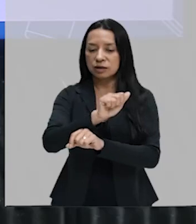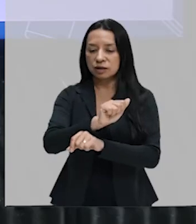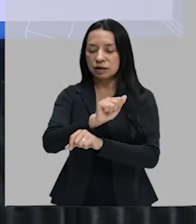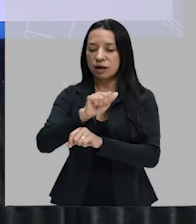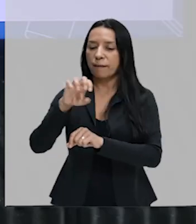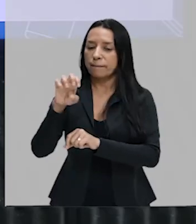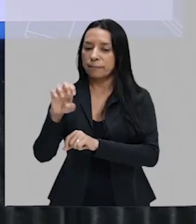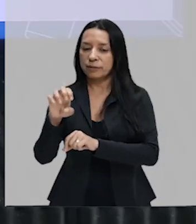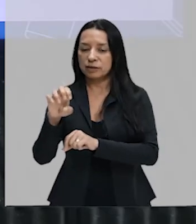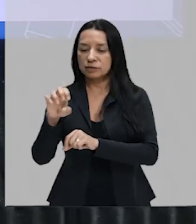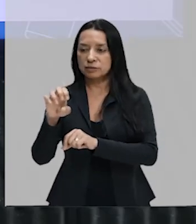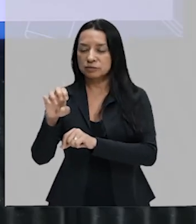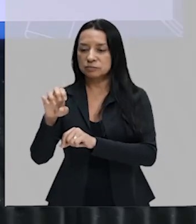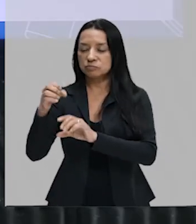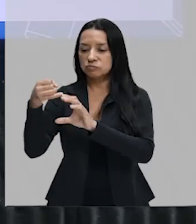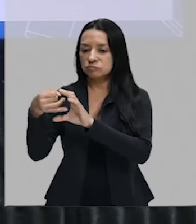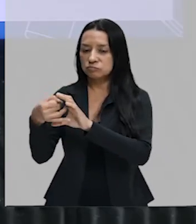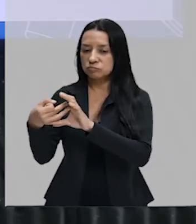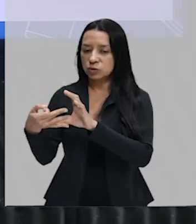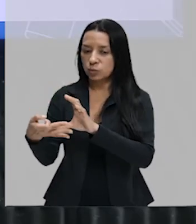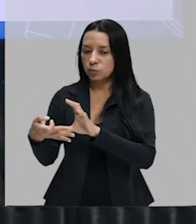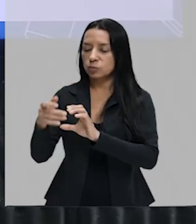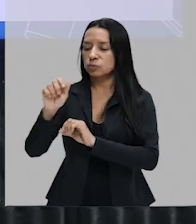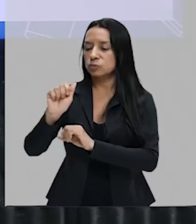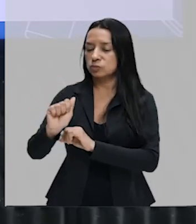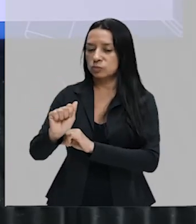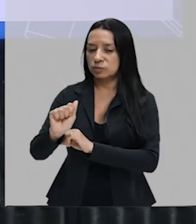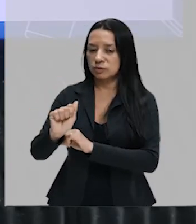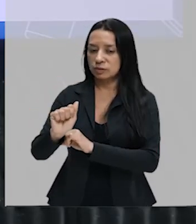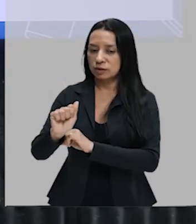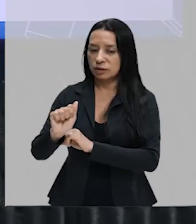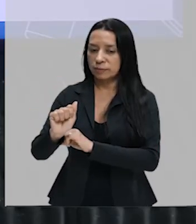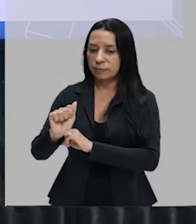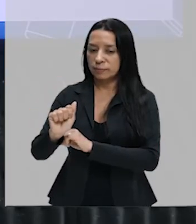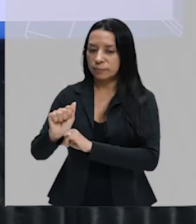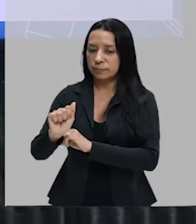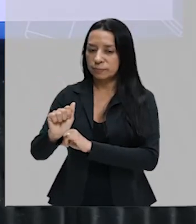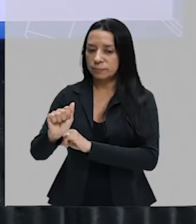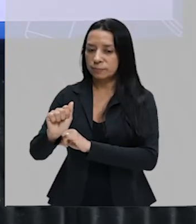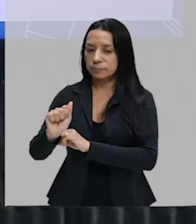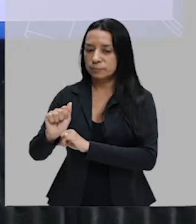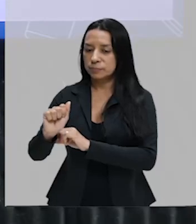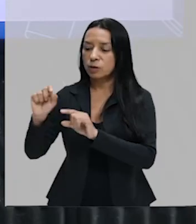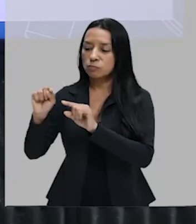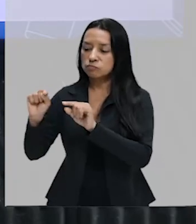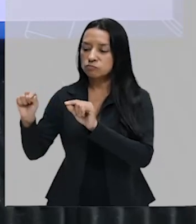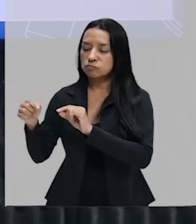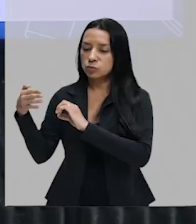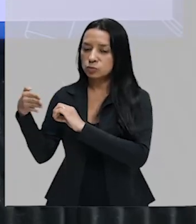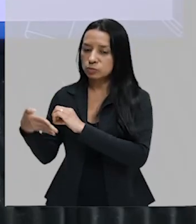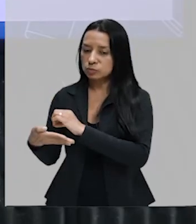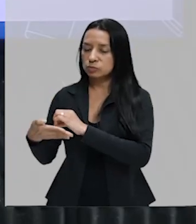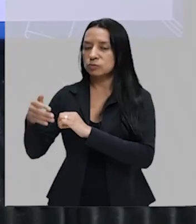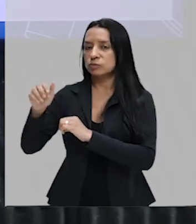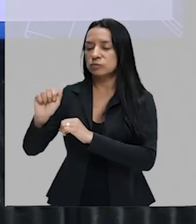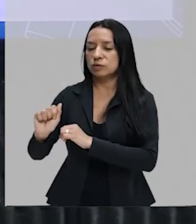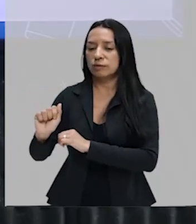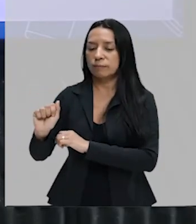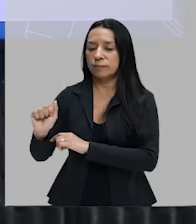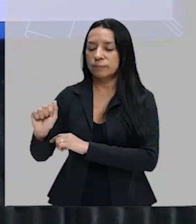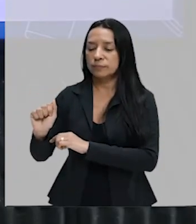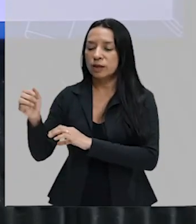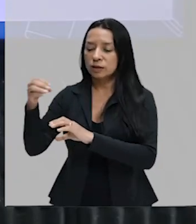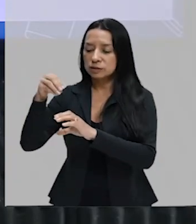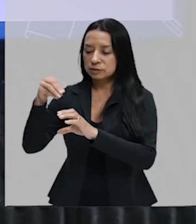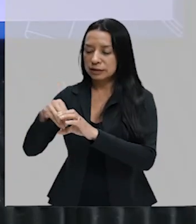A pertence a esse conjunto formado pelo A e pelo conjunto, né? Eu tenho um subconjunto aqui